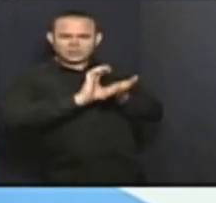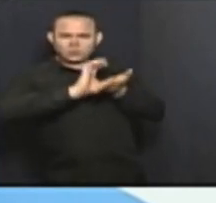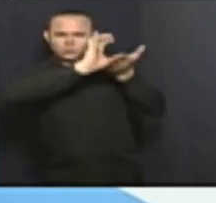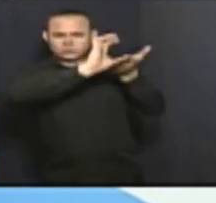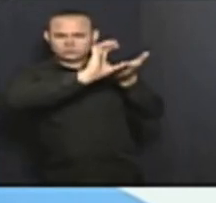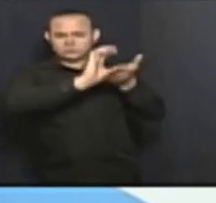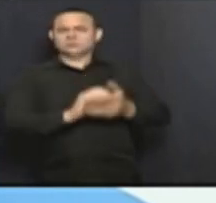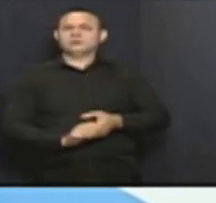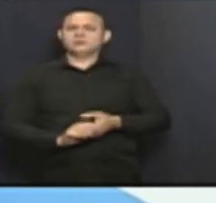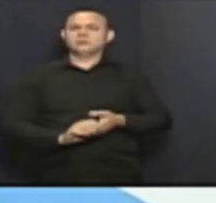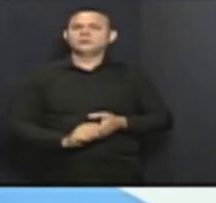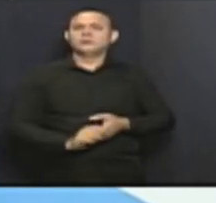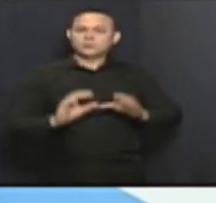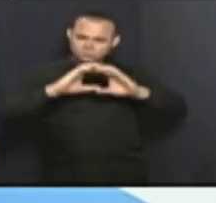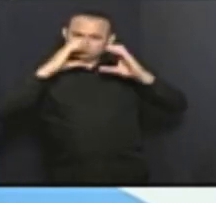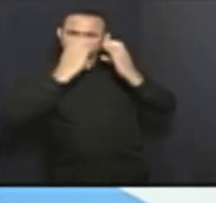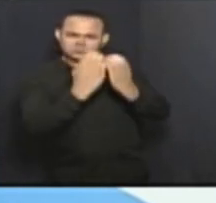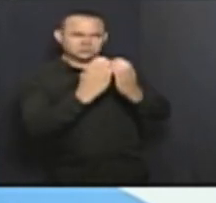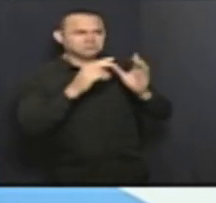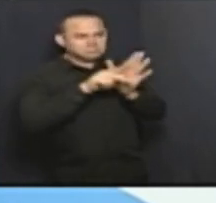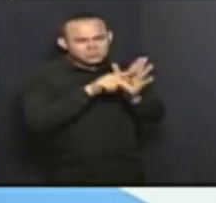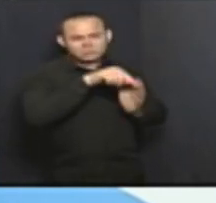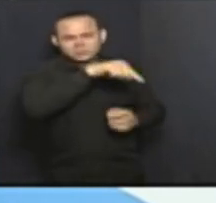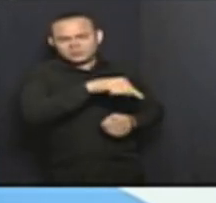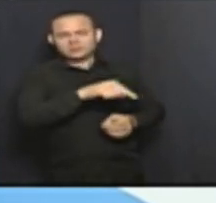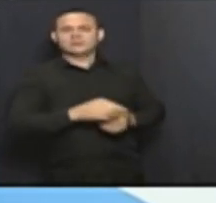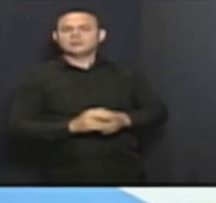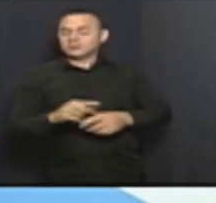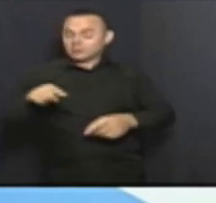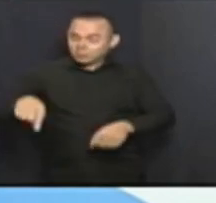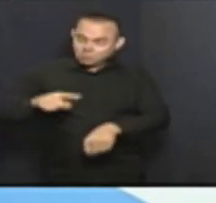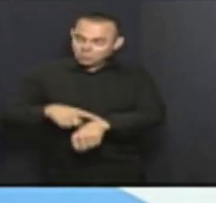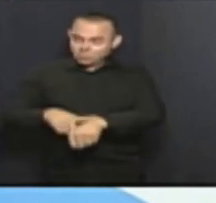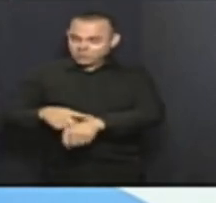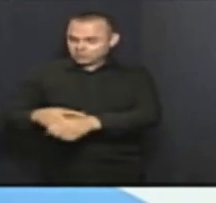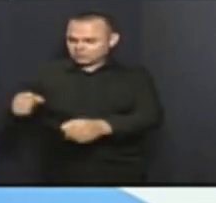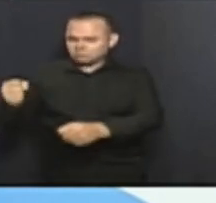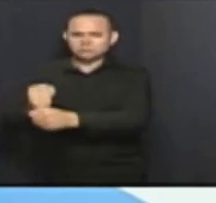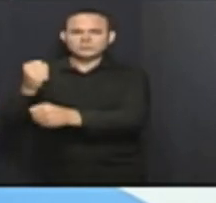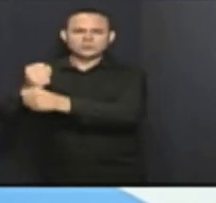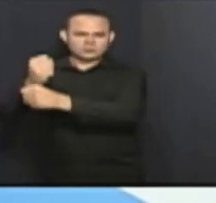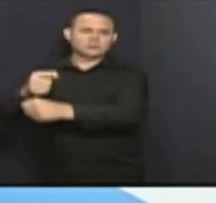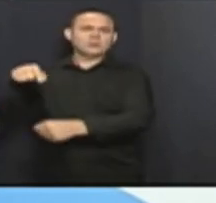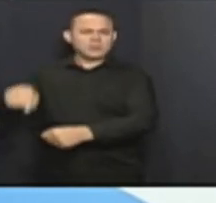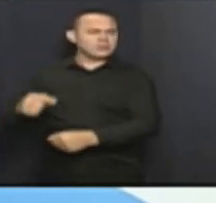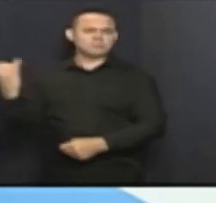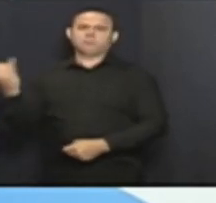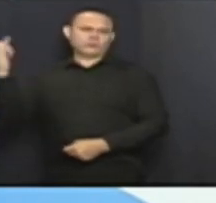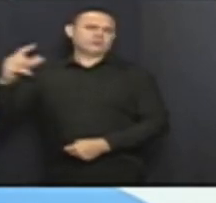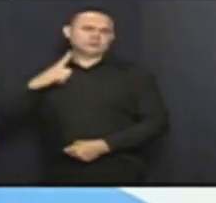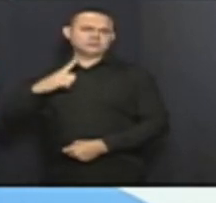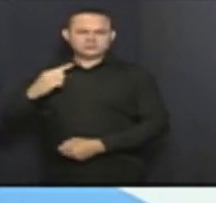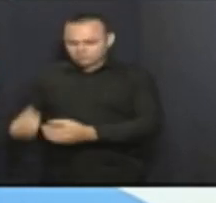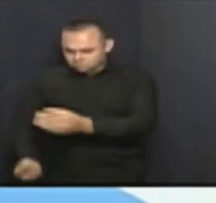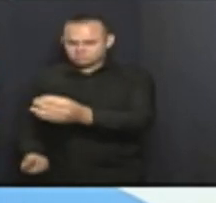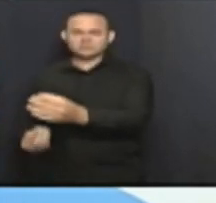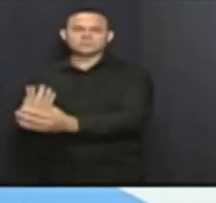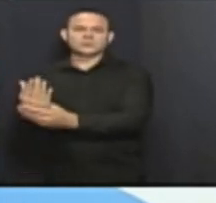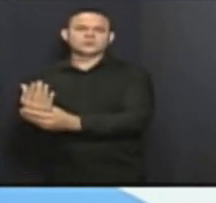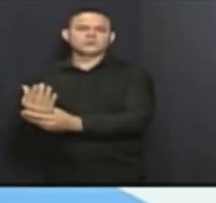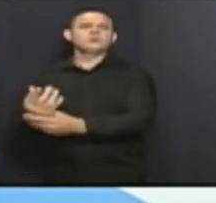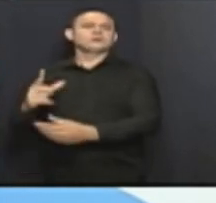da família ela também no momento da construção é aquela que gera mais emprego na indústria da construção civil